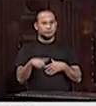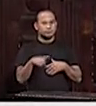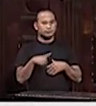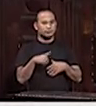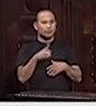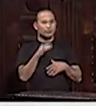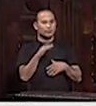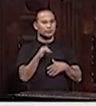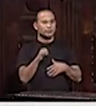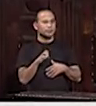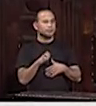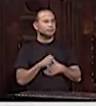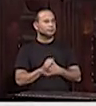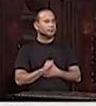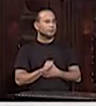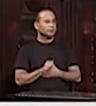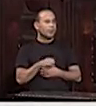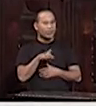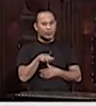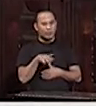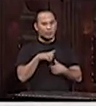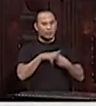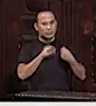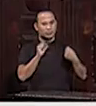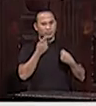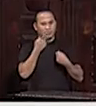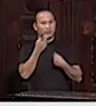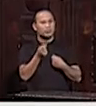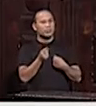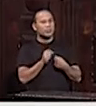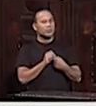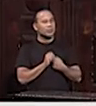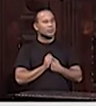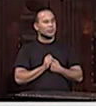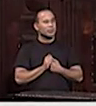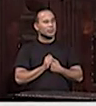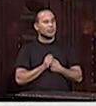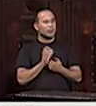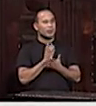FEF. Era um artigo que visivelmente